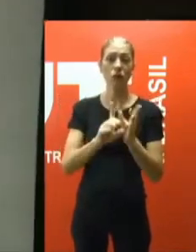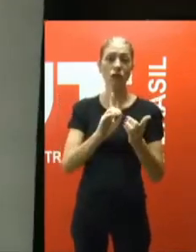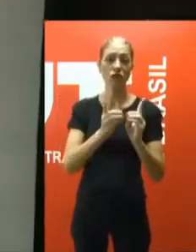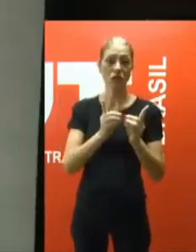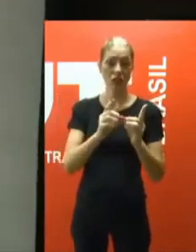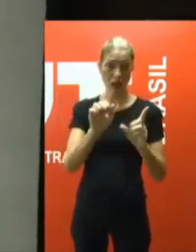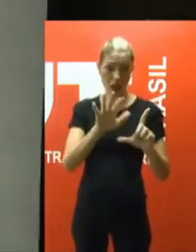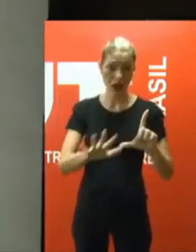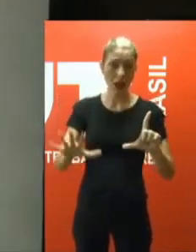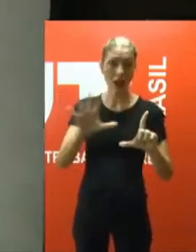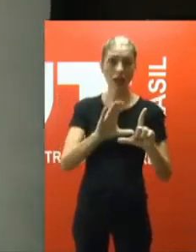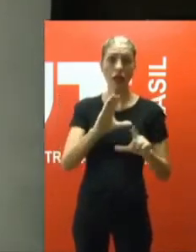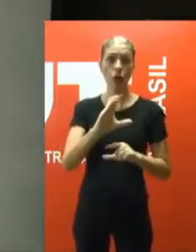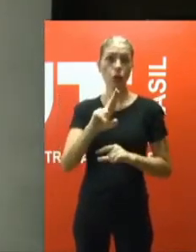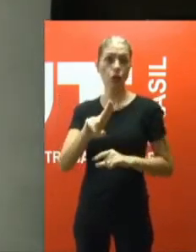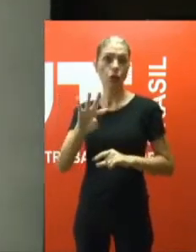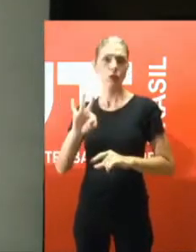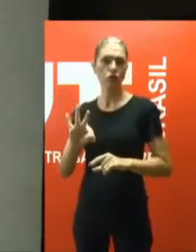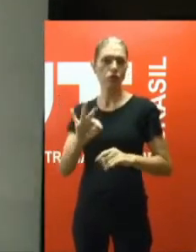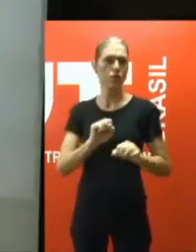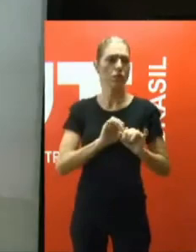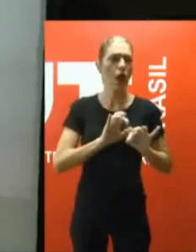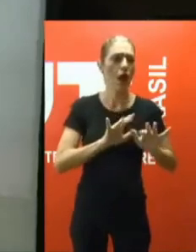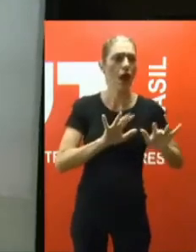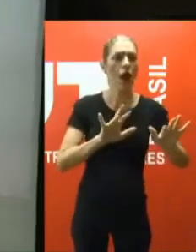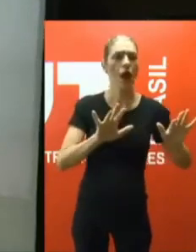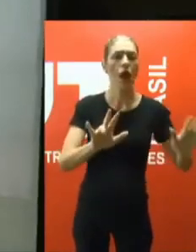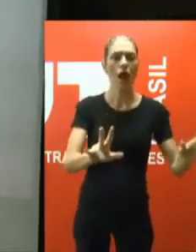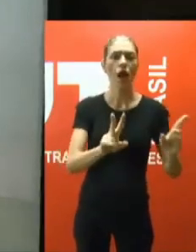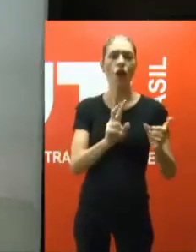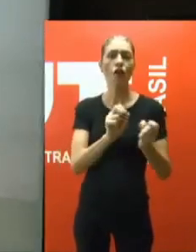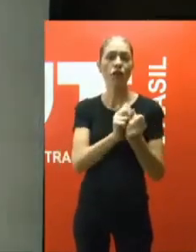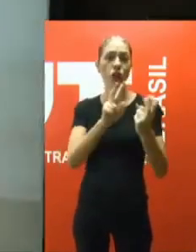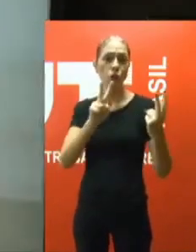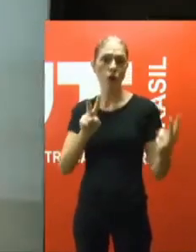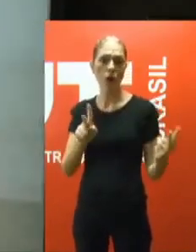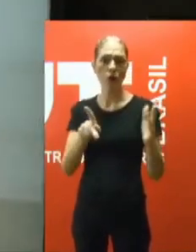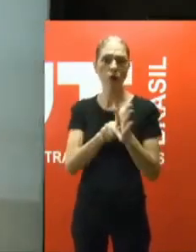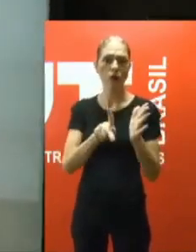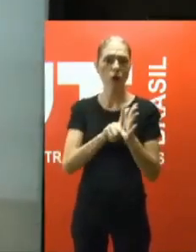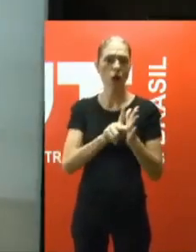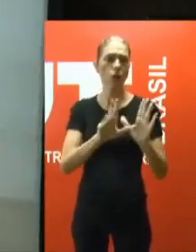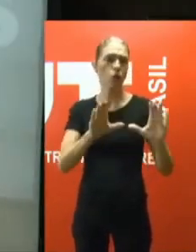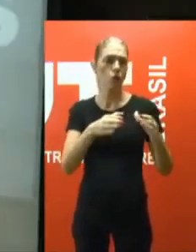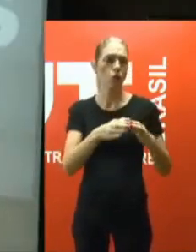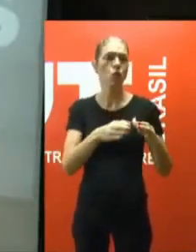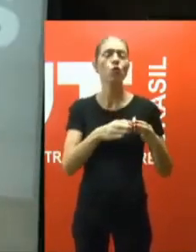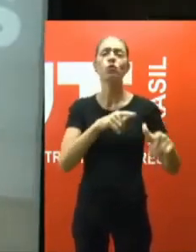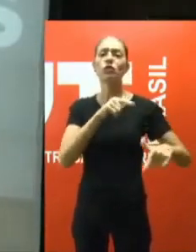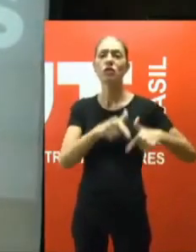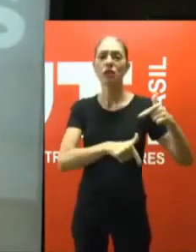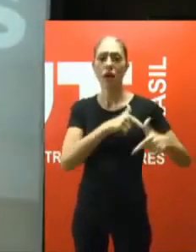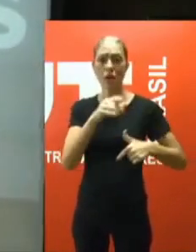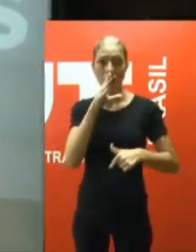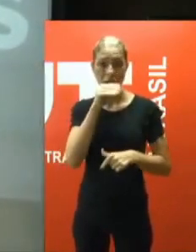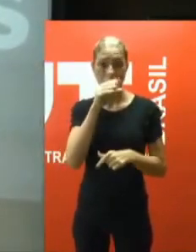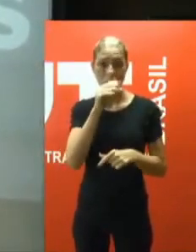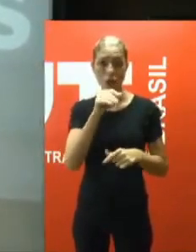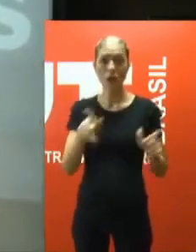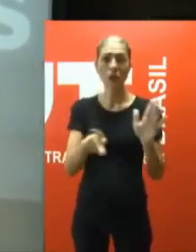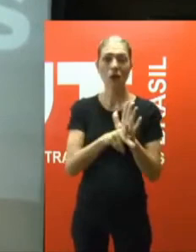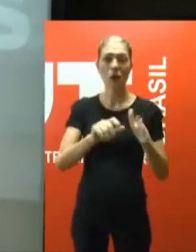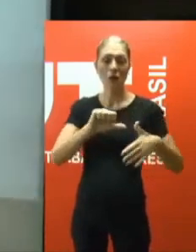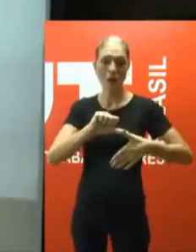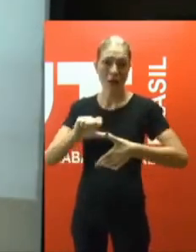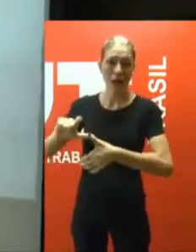CUT ocupa o mundo virtual, criando a maior rede de trabalhadores e trabalhadoras da América